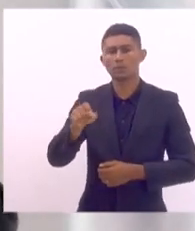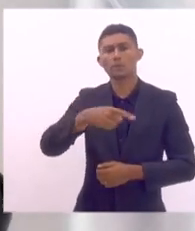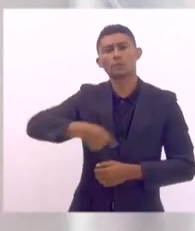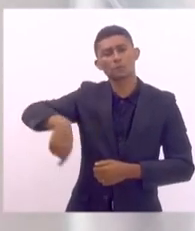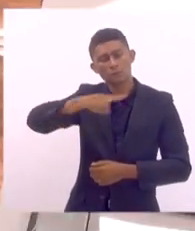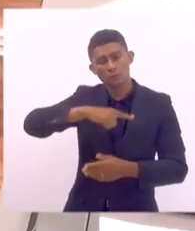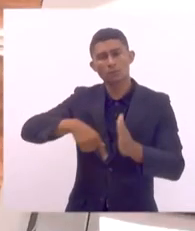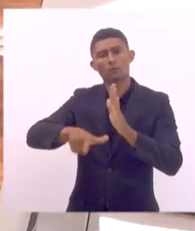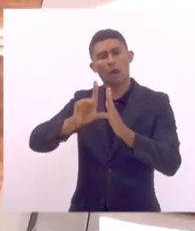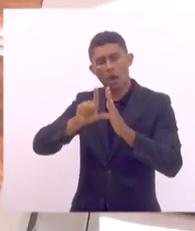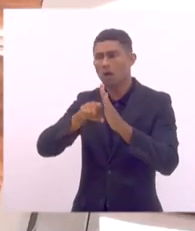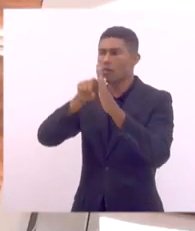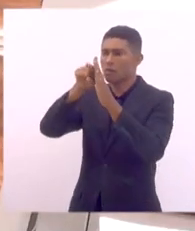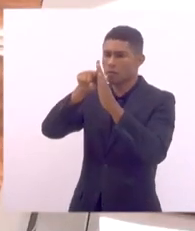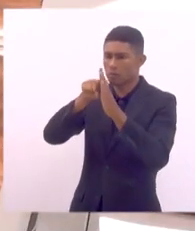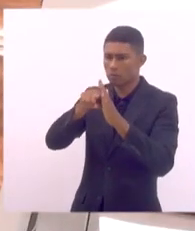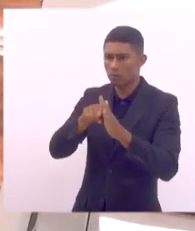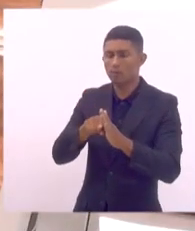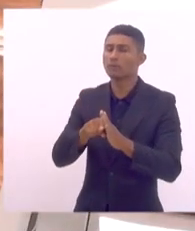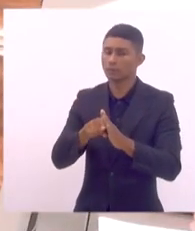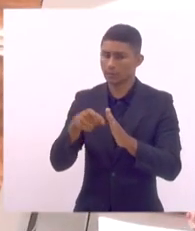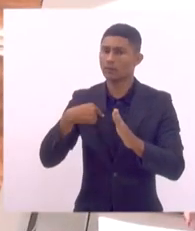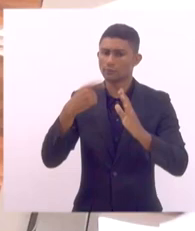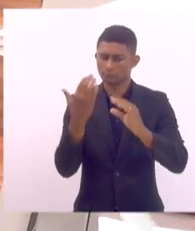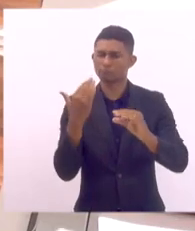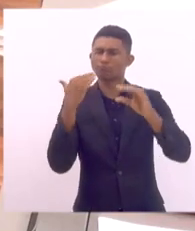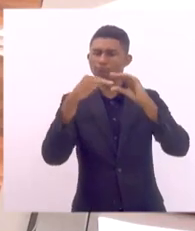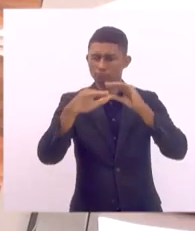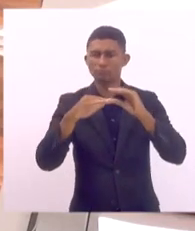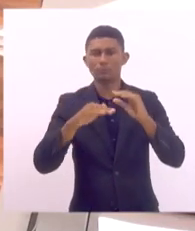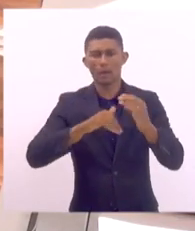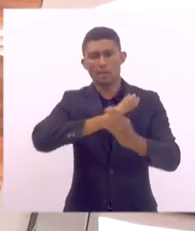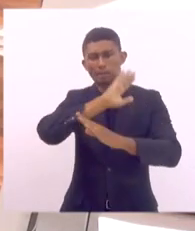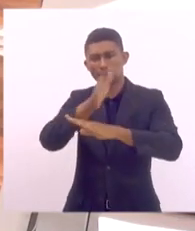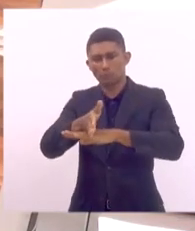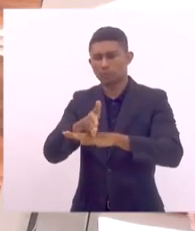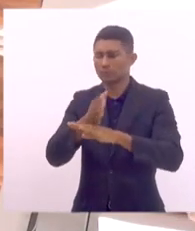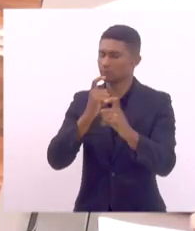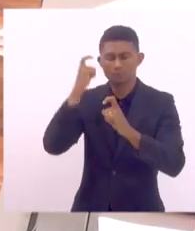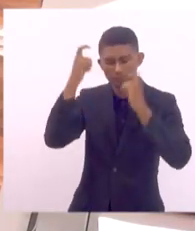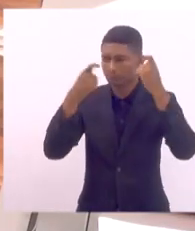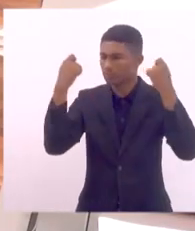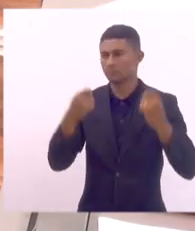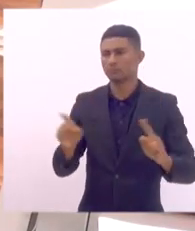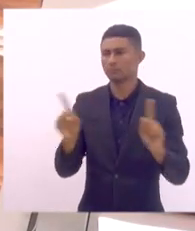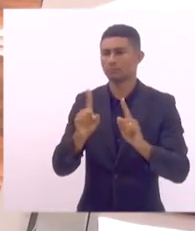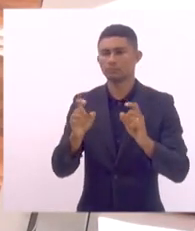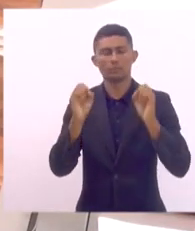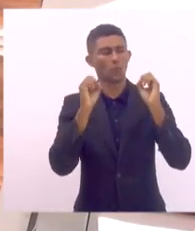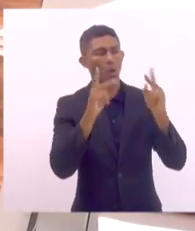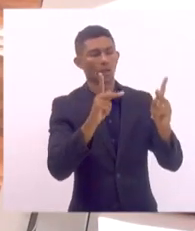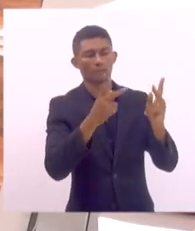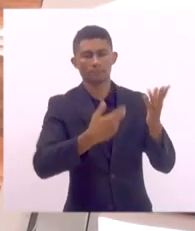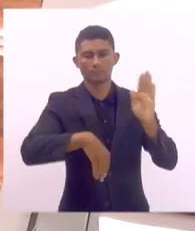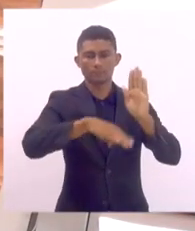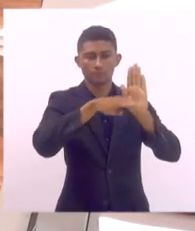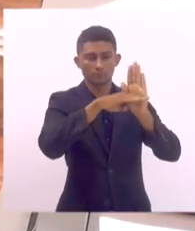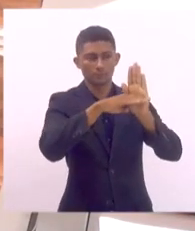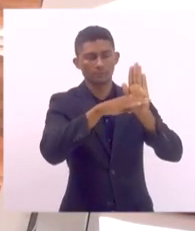esse aqui. Esse projeto eu assino consigo. Eu vou encaminhar para a derrubada. Ok. Pode ficar despreocupado. Vamos embora. Então vamos no terceiro.